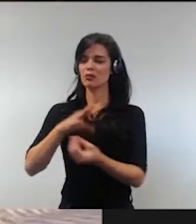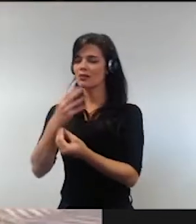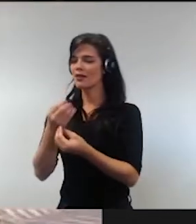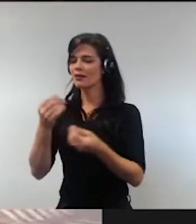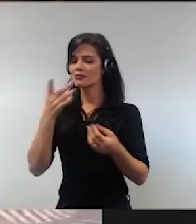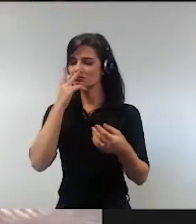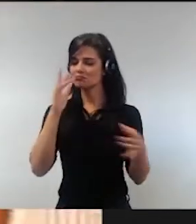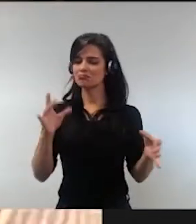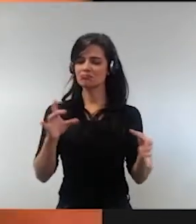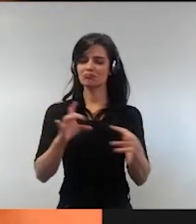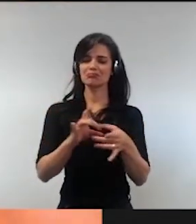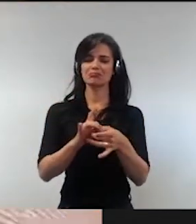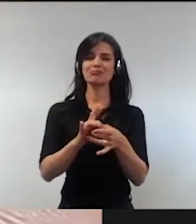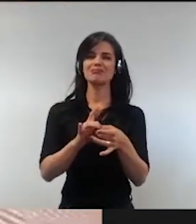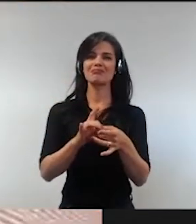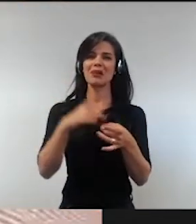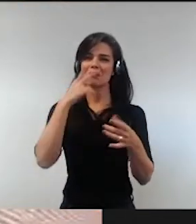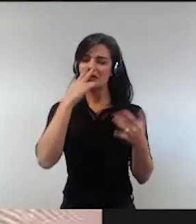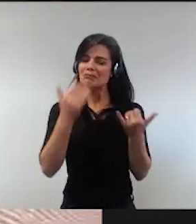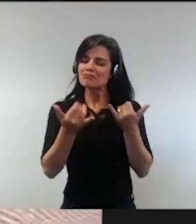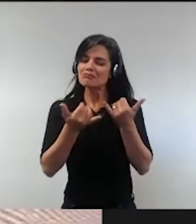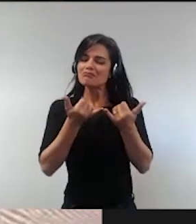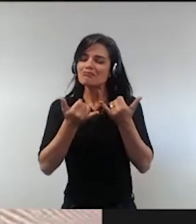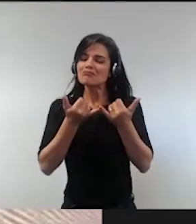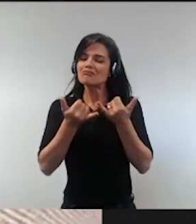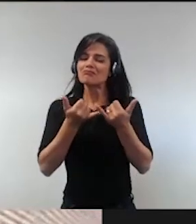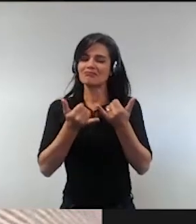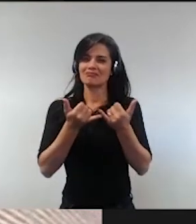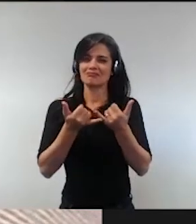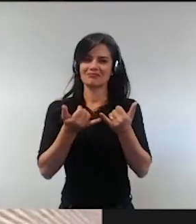mesmo se aproximar, por assim dizer.